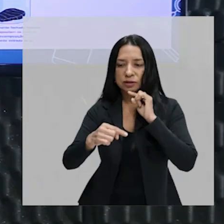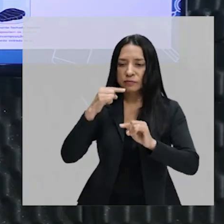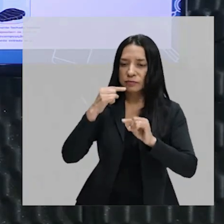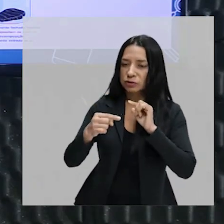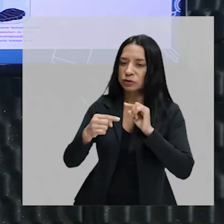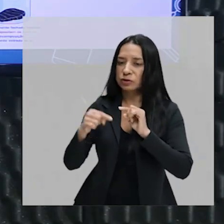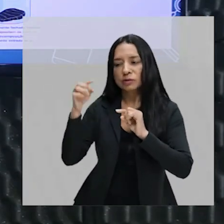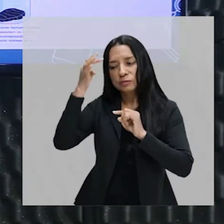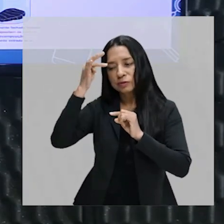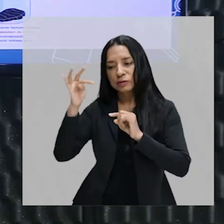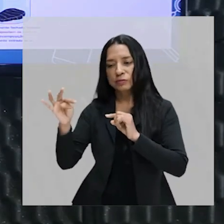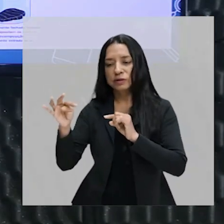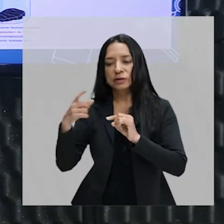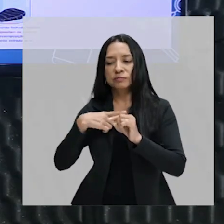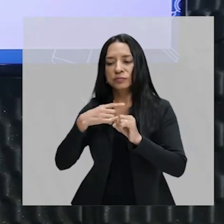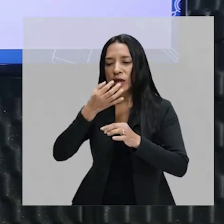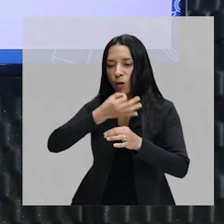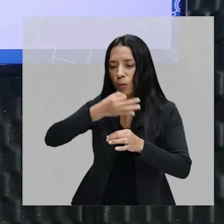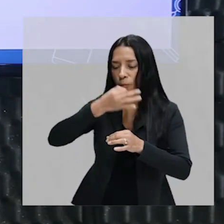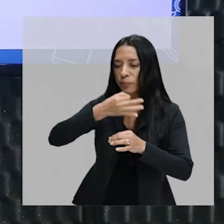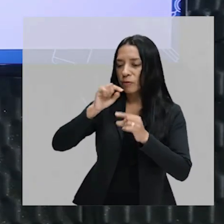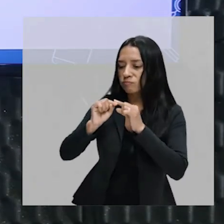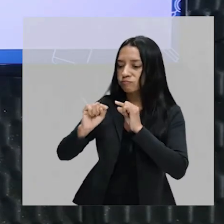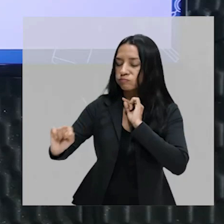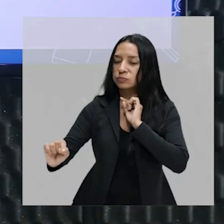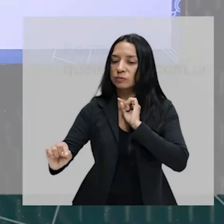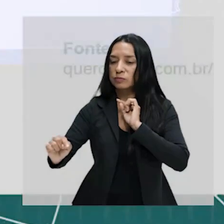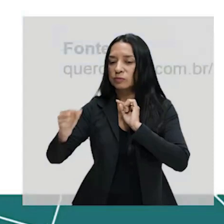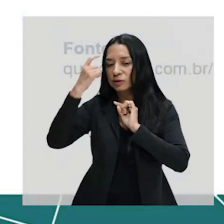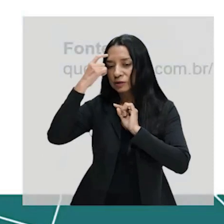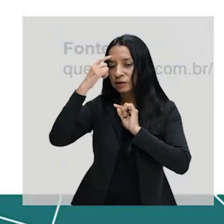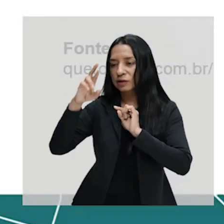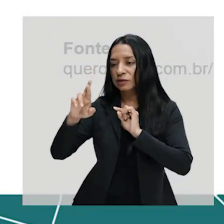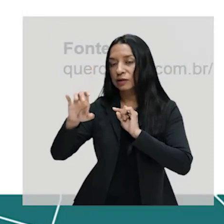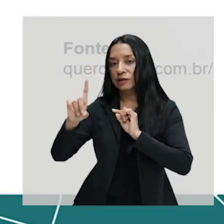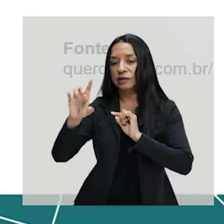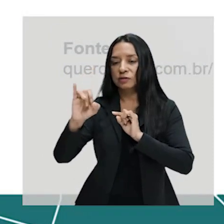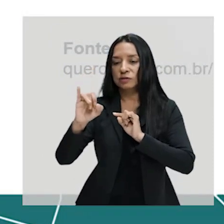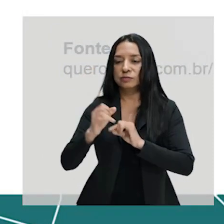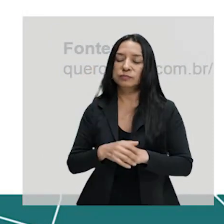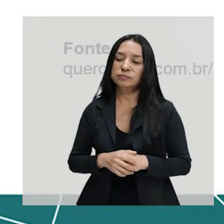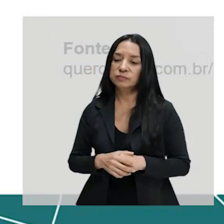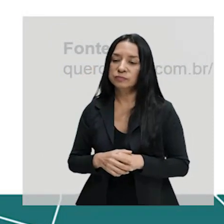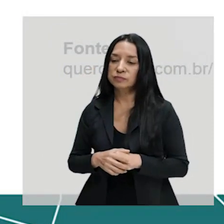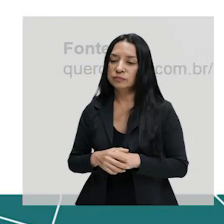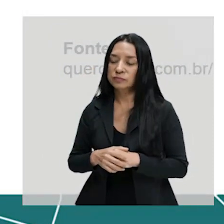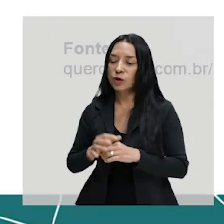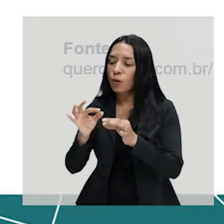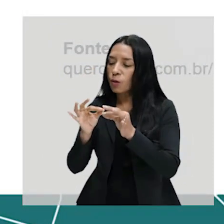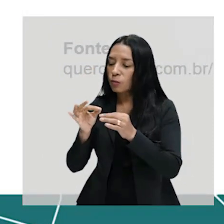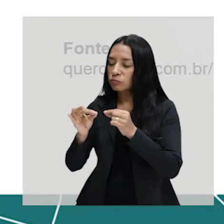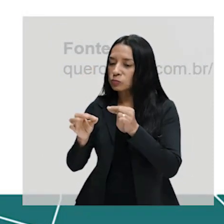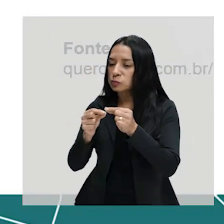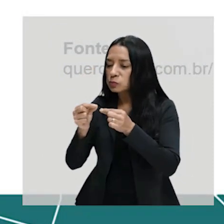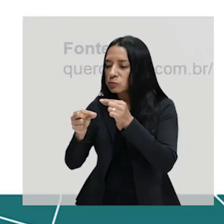contrapor essas ideias do Francesco Redi tá é os micróbios naquela época Ainda